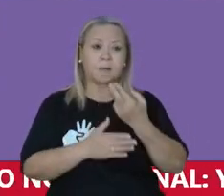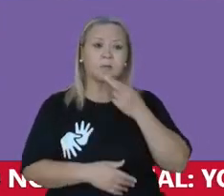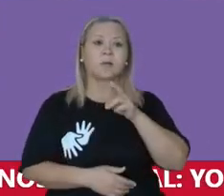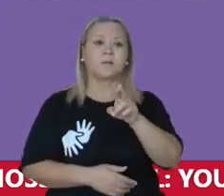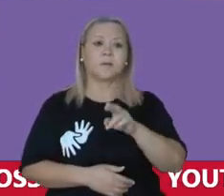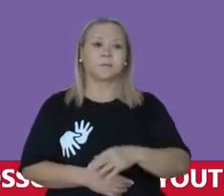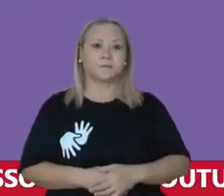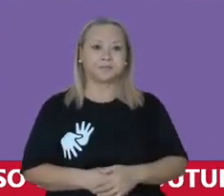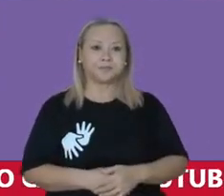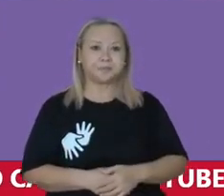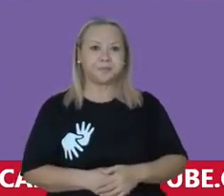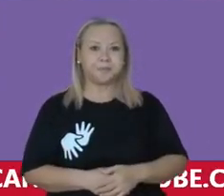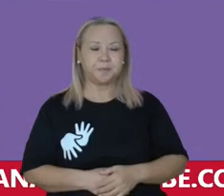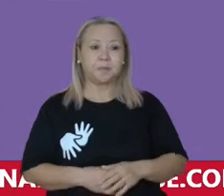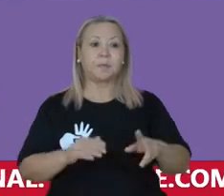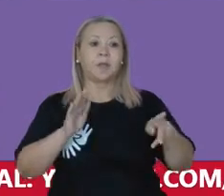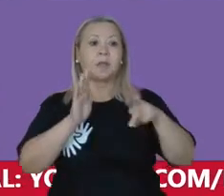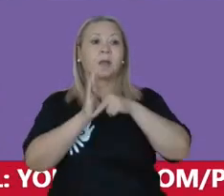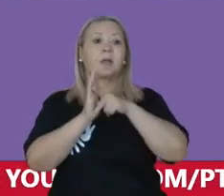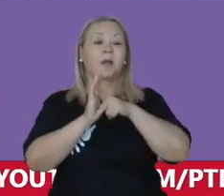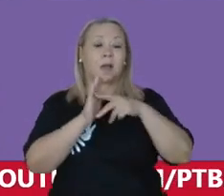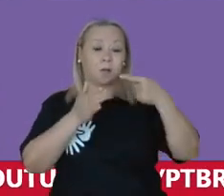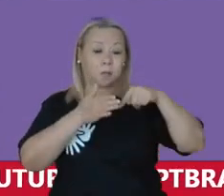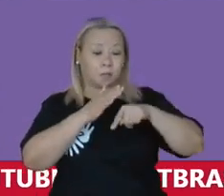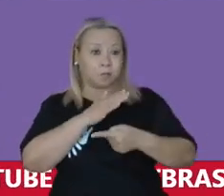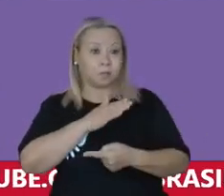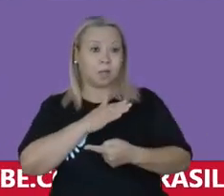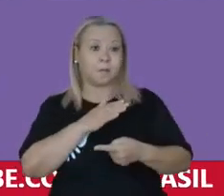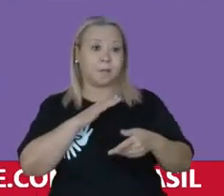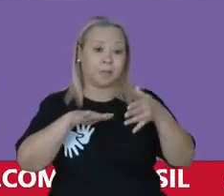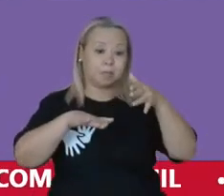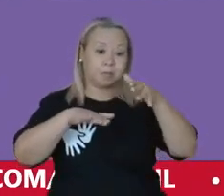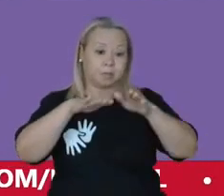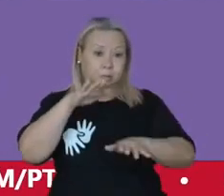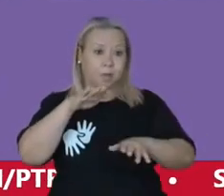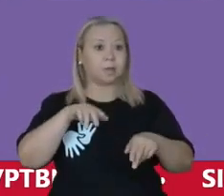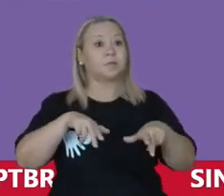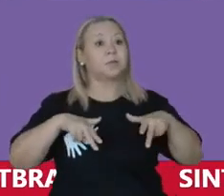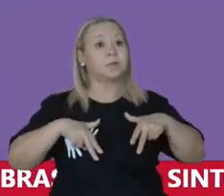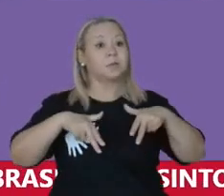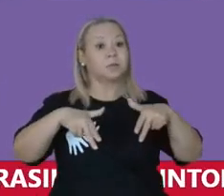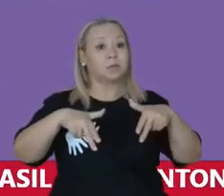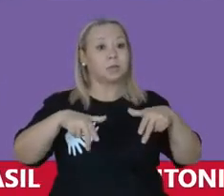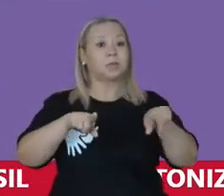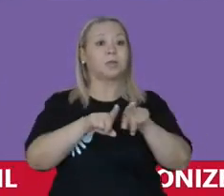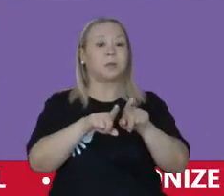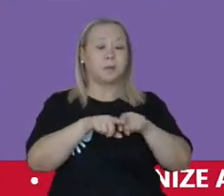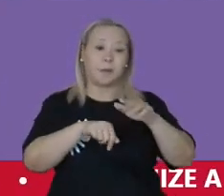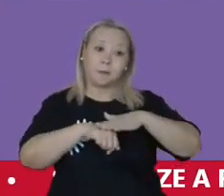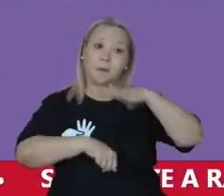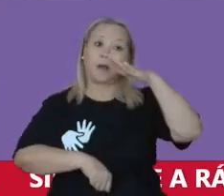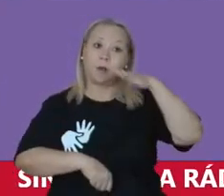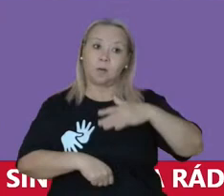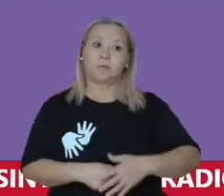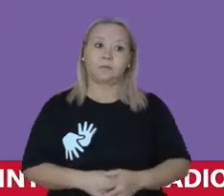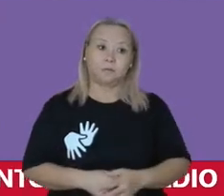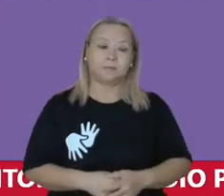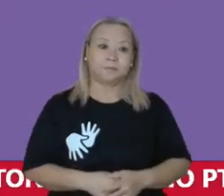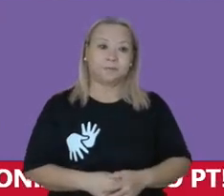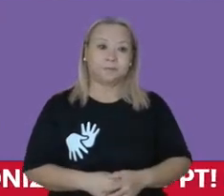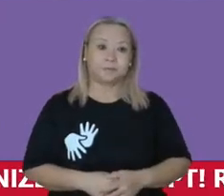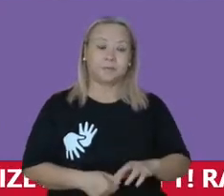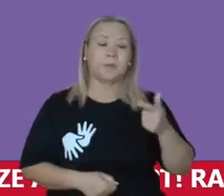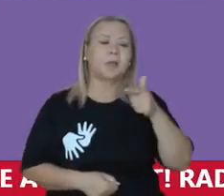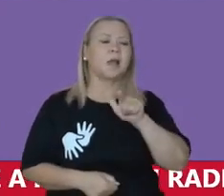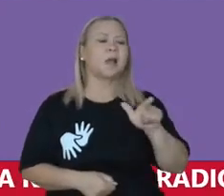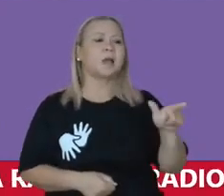efeitos. O aprofundamento da desigualdade e da desigualdade de gênero, ainda maior, não é? E, de